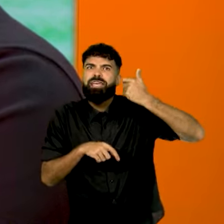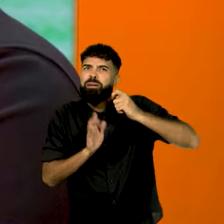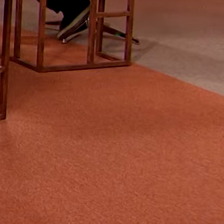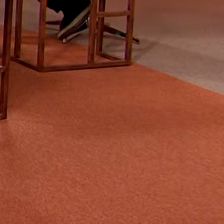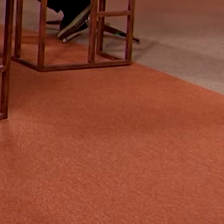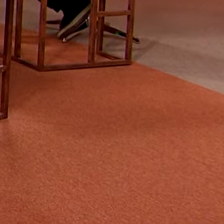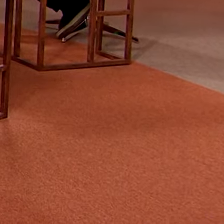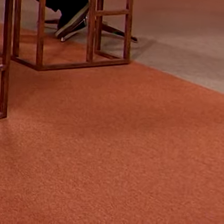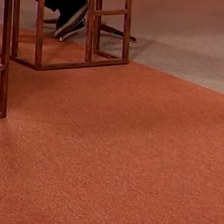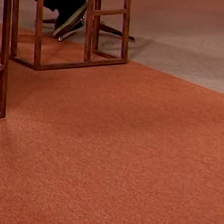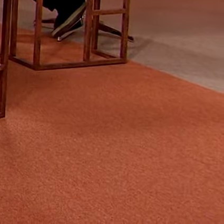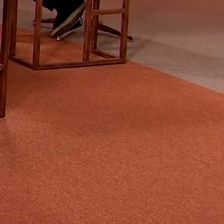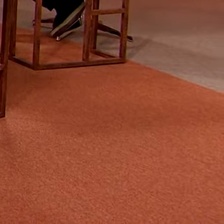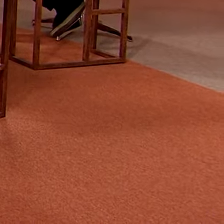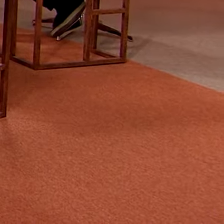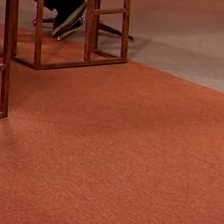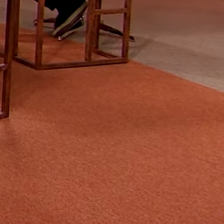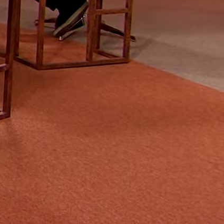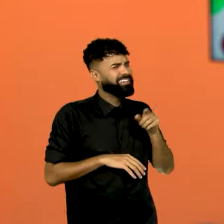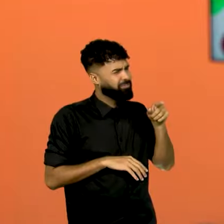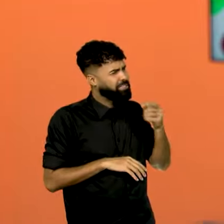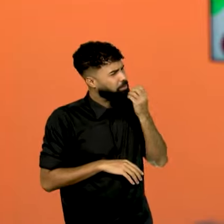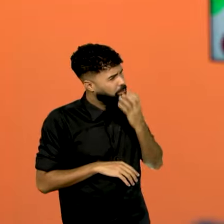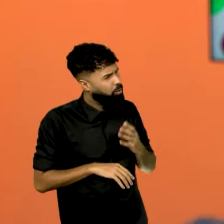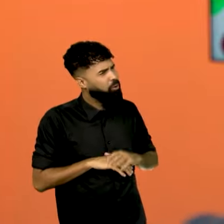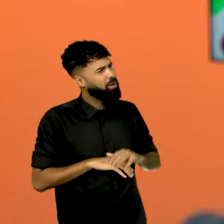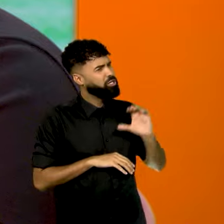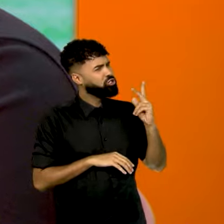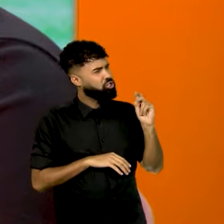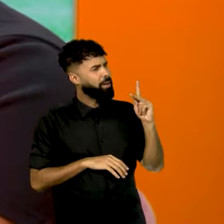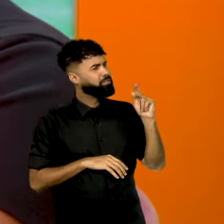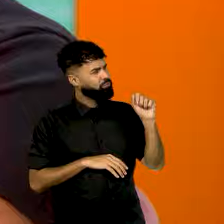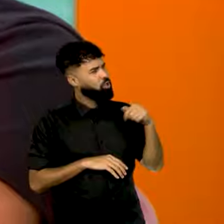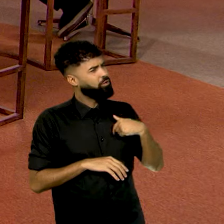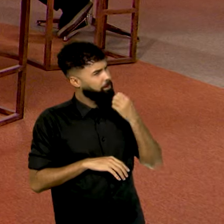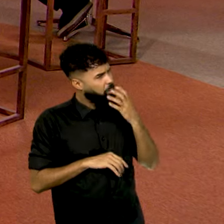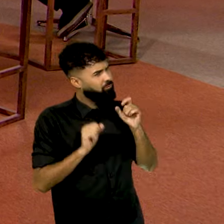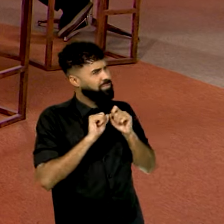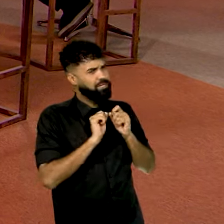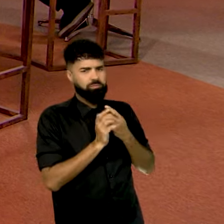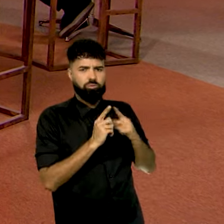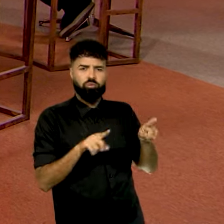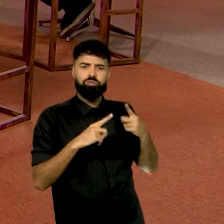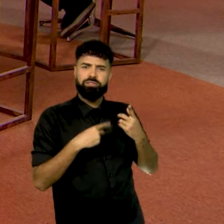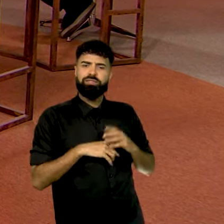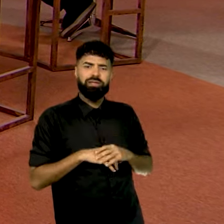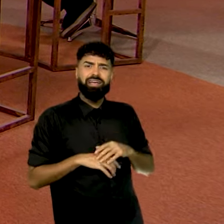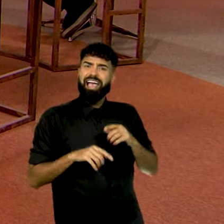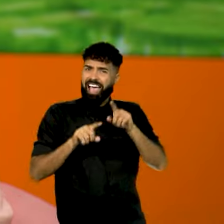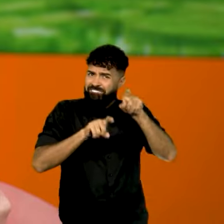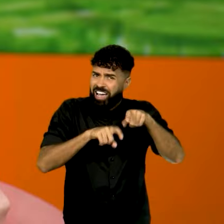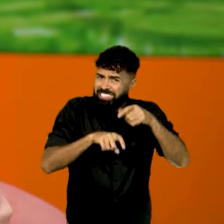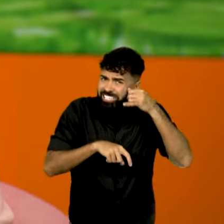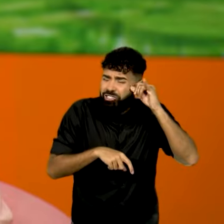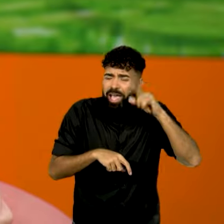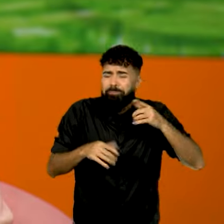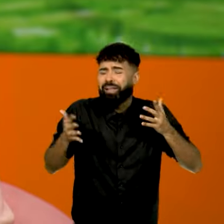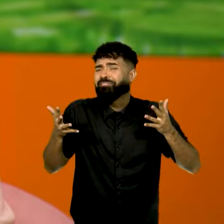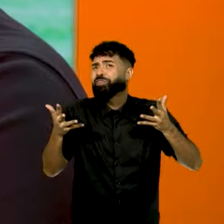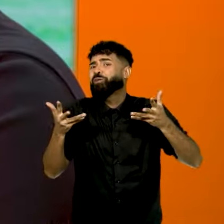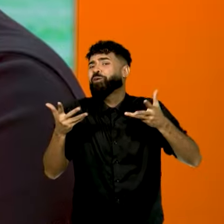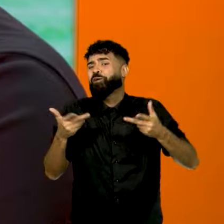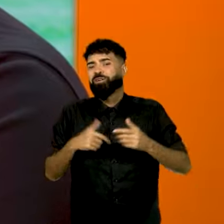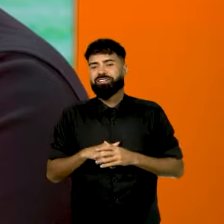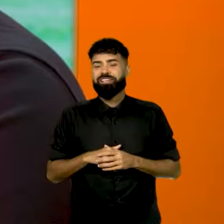que surgiram. Nossa, e é... Poxa, você é bom, né? Você é bom de fazer música. Me diz Fazendinha. É maravilhoso. Logo